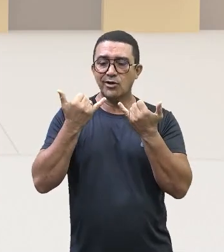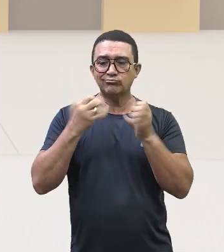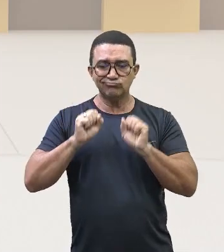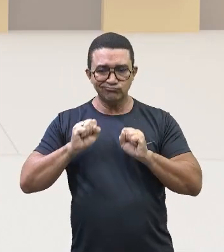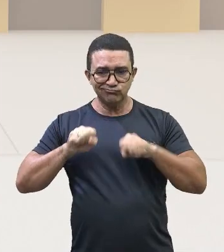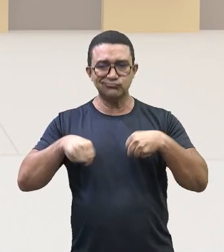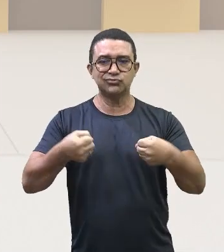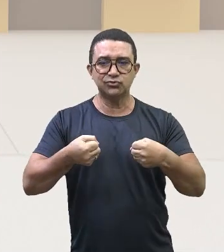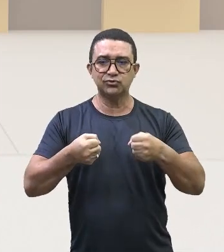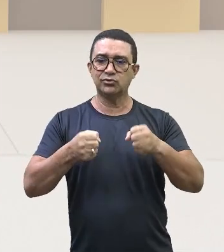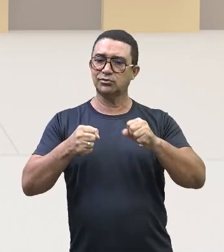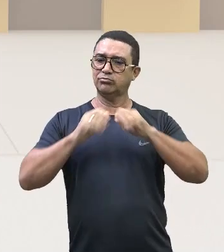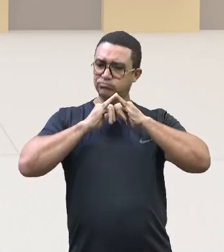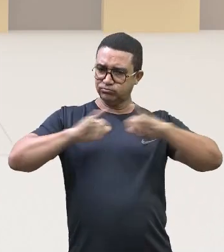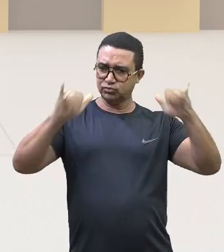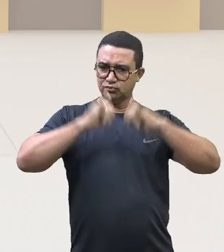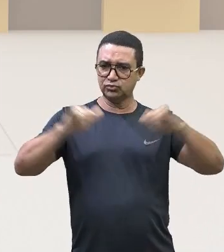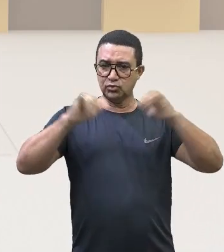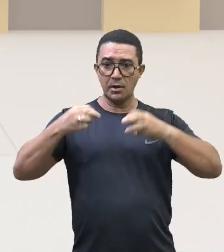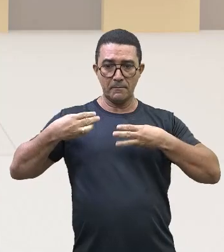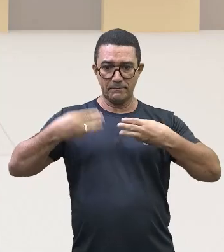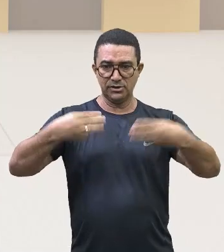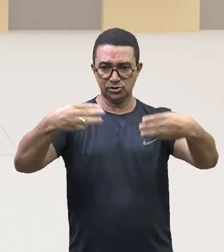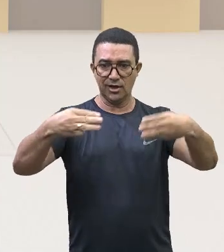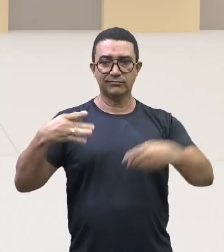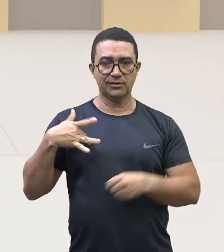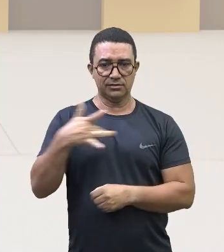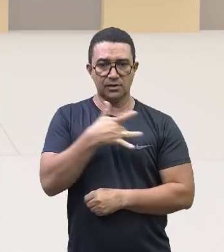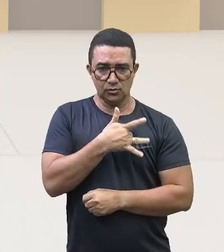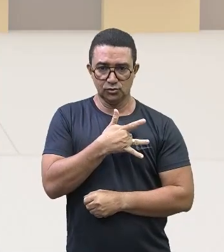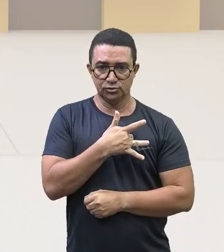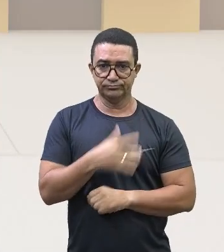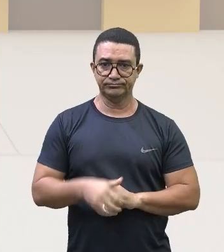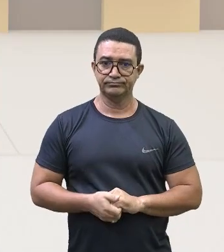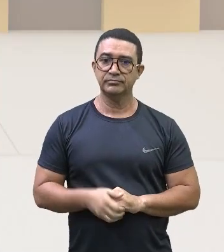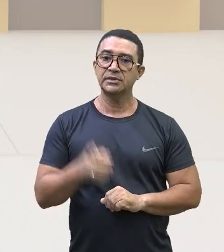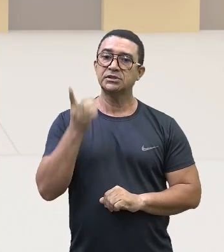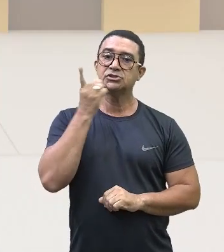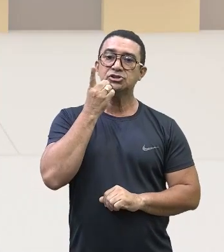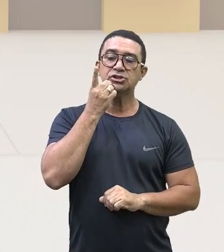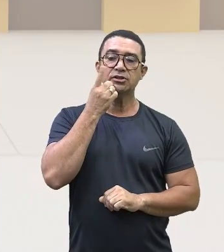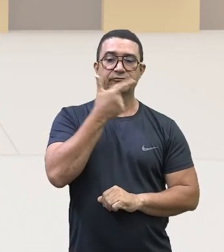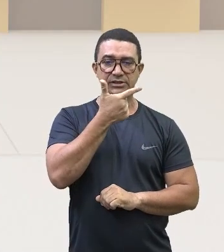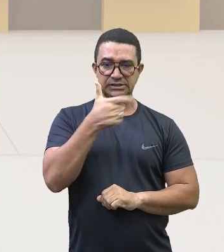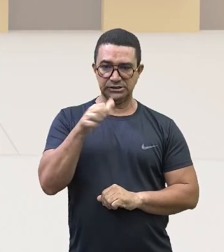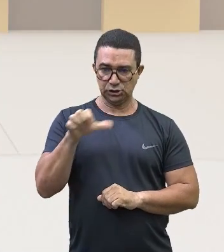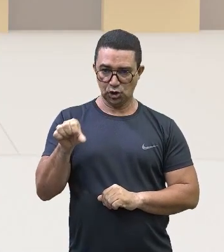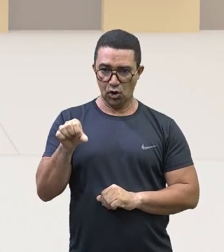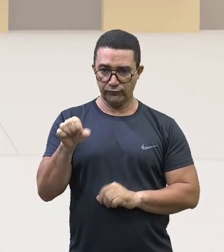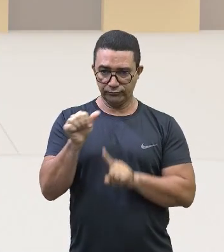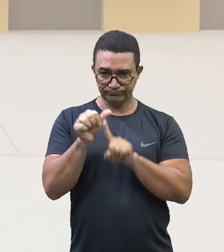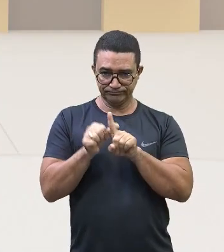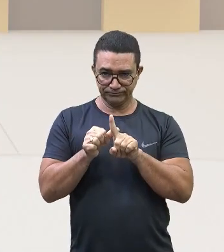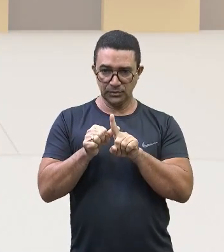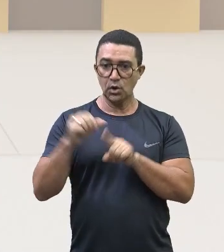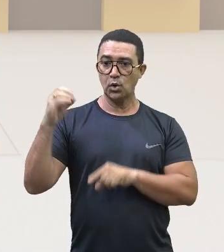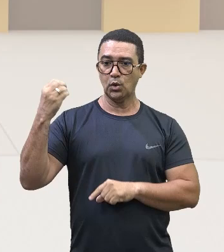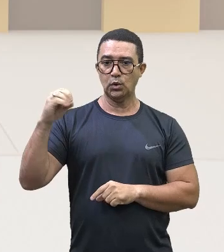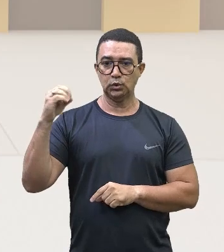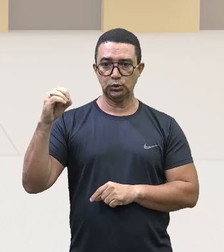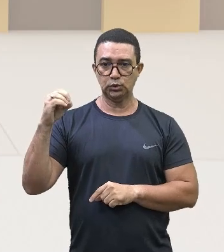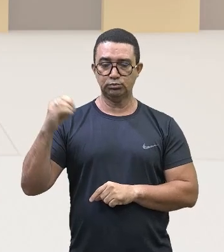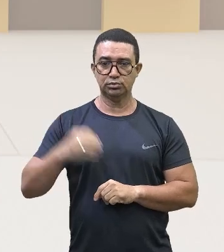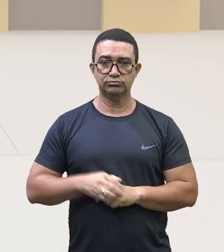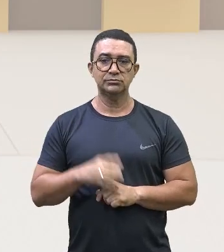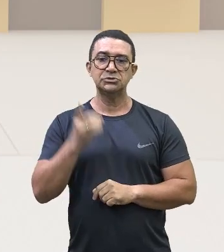das campanhas do Ministério da Saúde. Vamos ver aí que a data é 29 de outubro, é